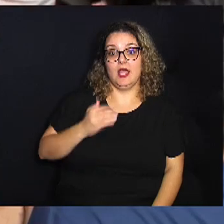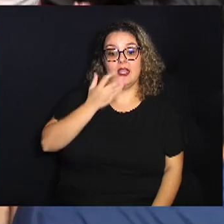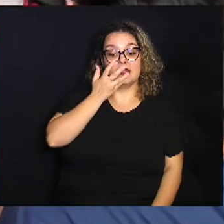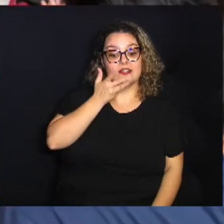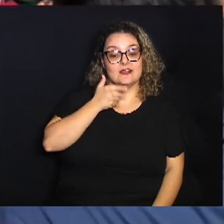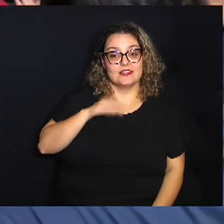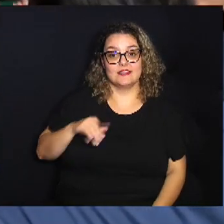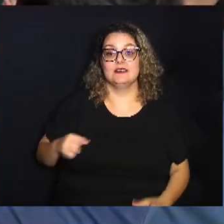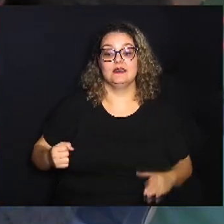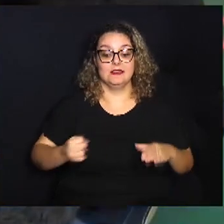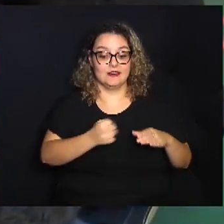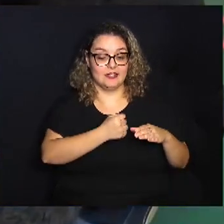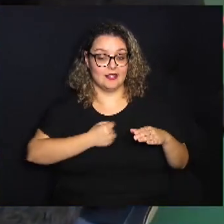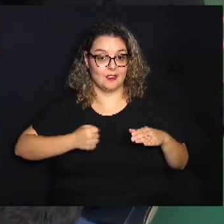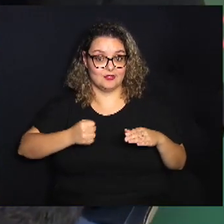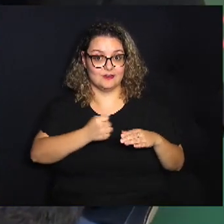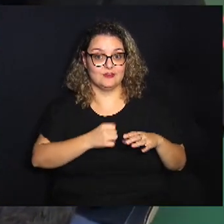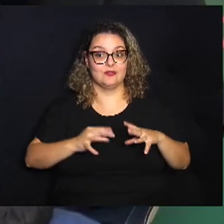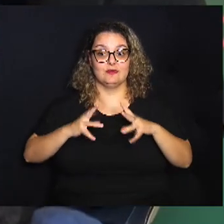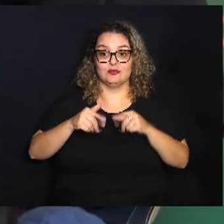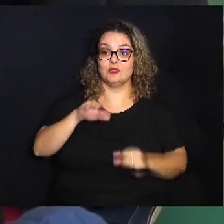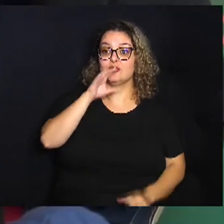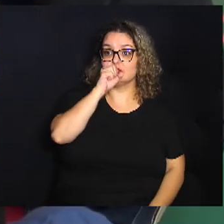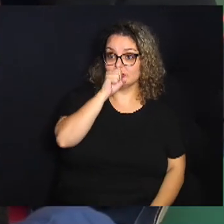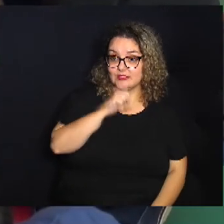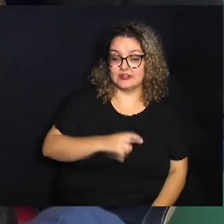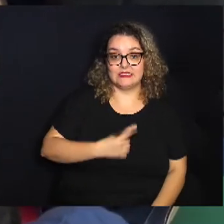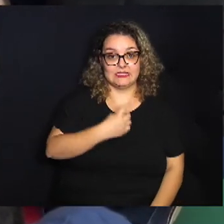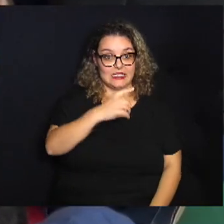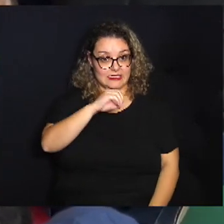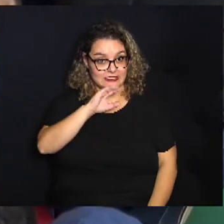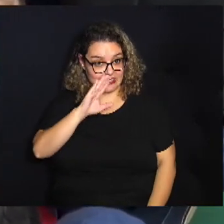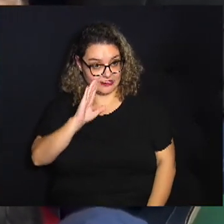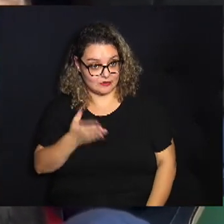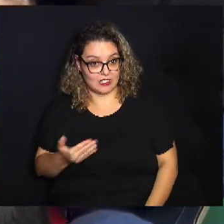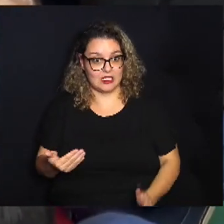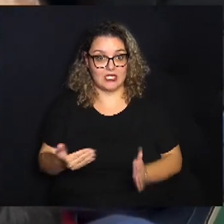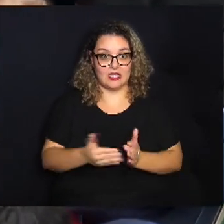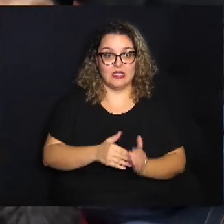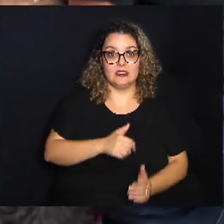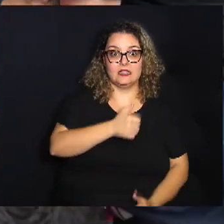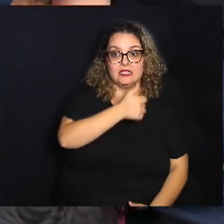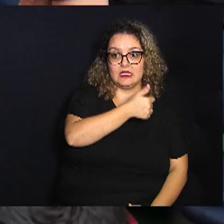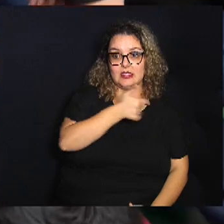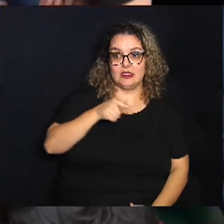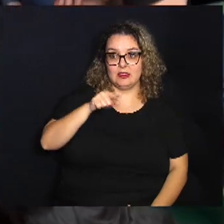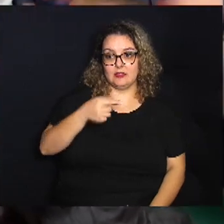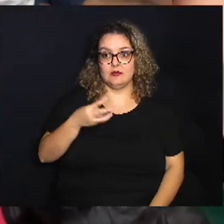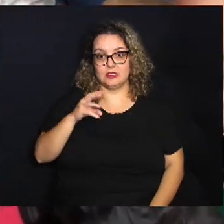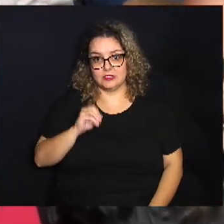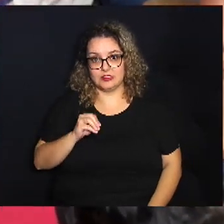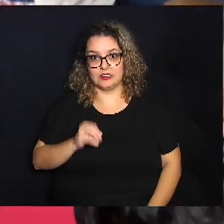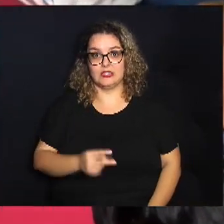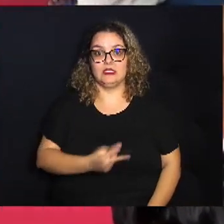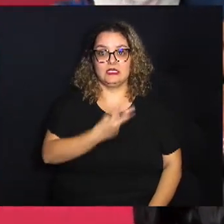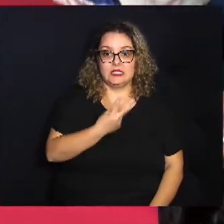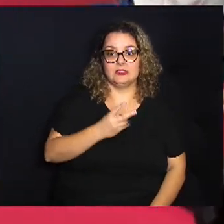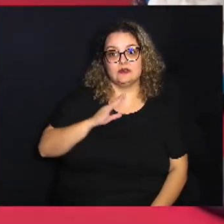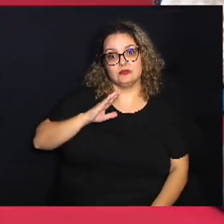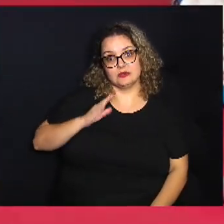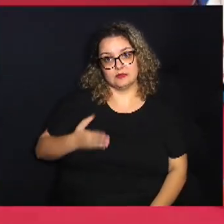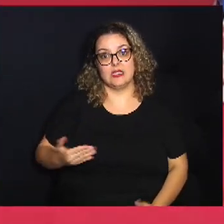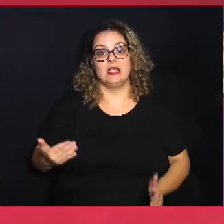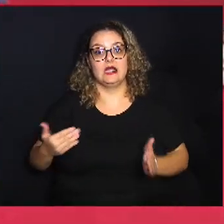na Cozinha. Todo sábado, das 10h30 ao 12h30 e das 14h30 da tarde